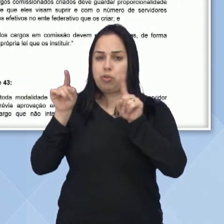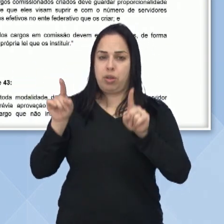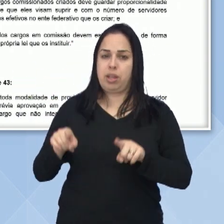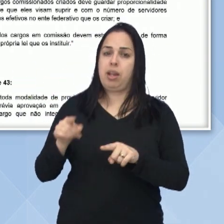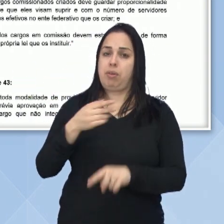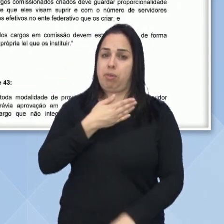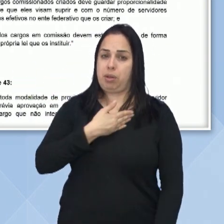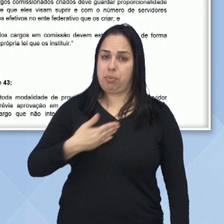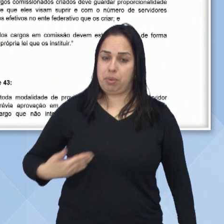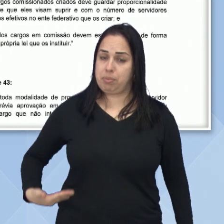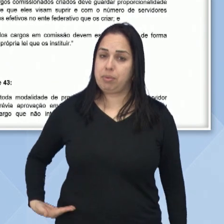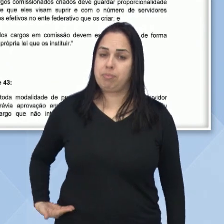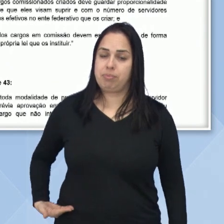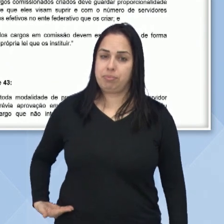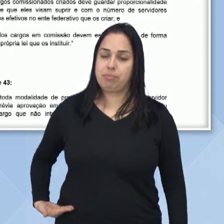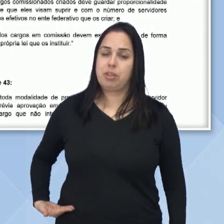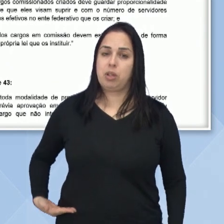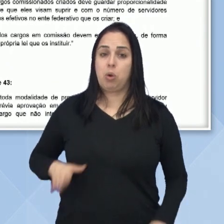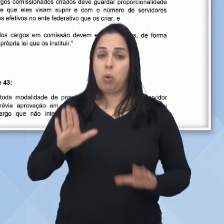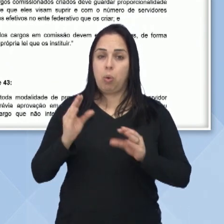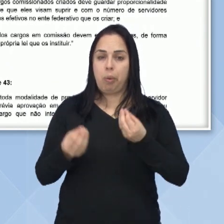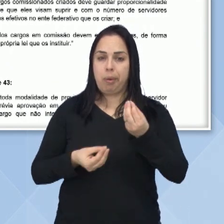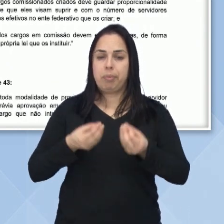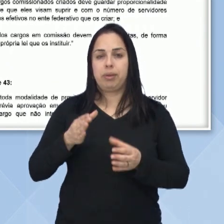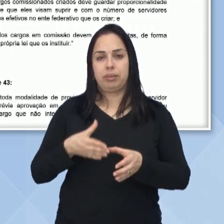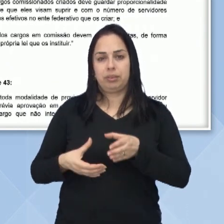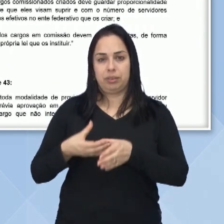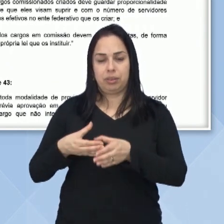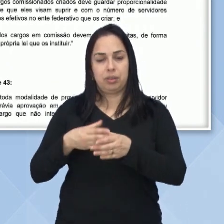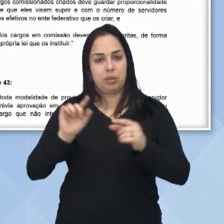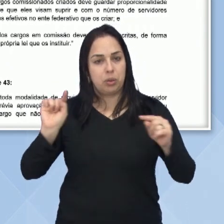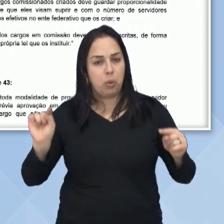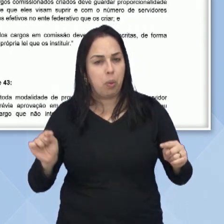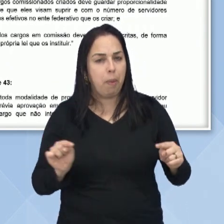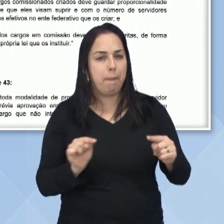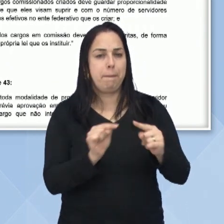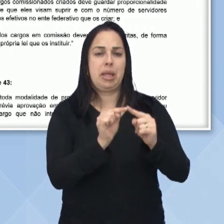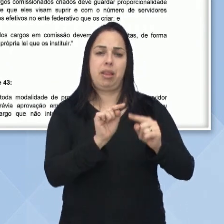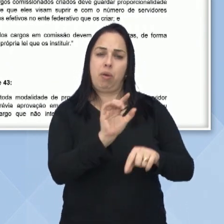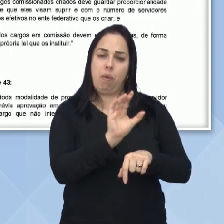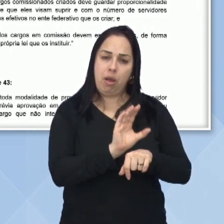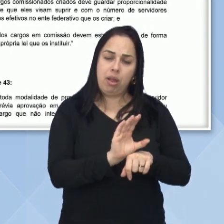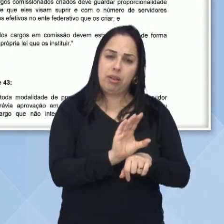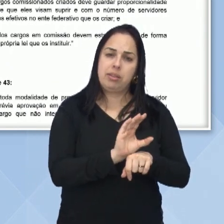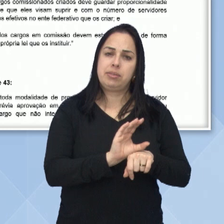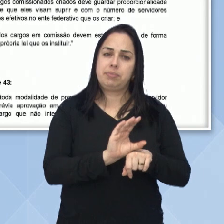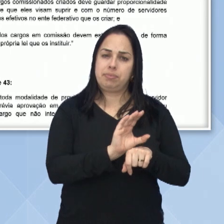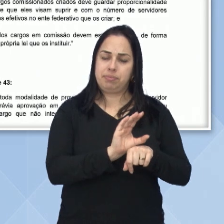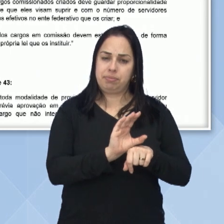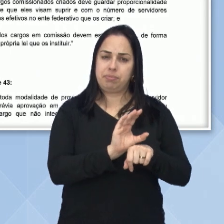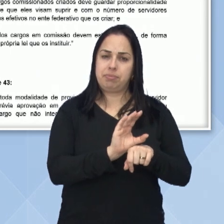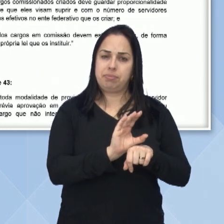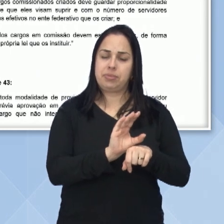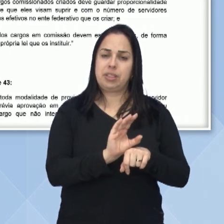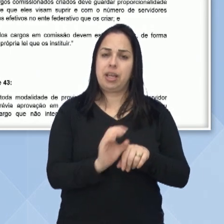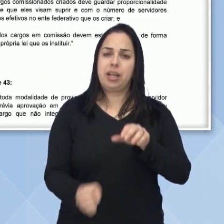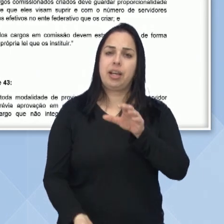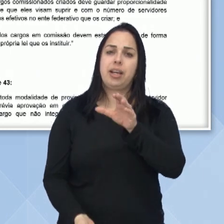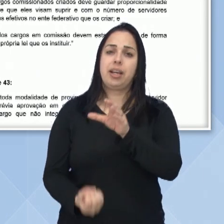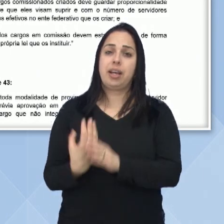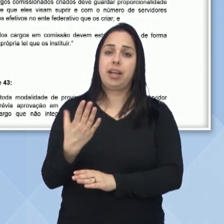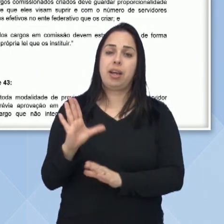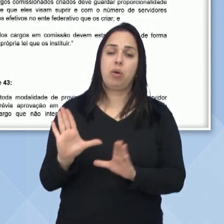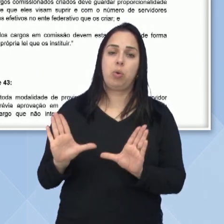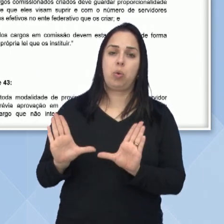público vai ao encontro das diretrizes constitucionais, que é a formação de